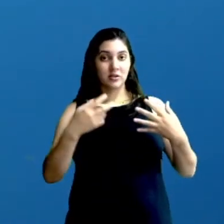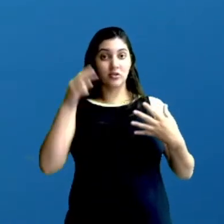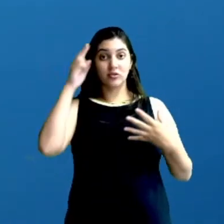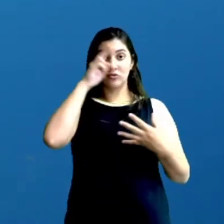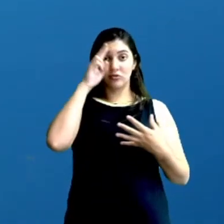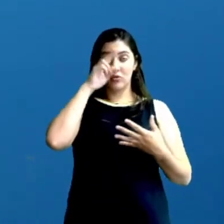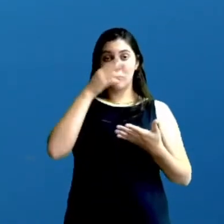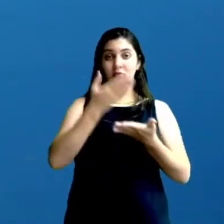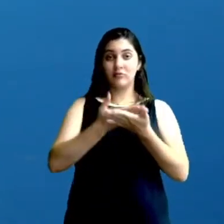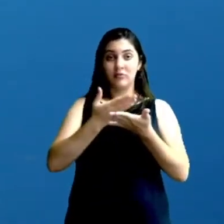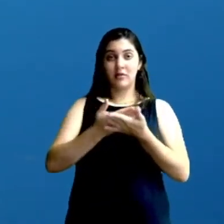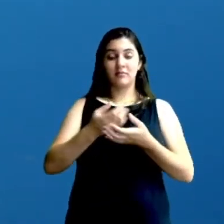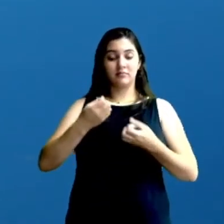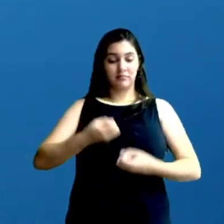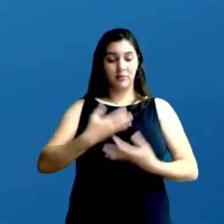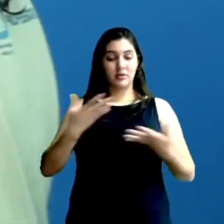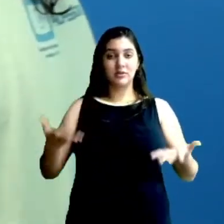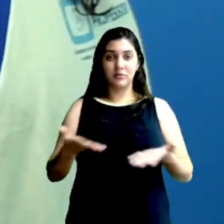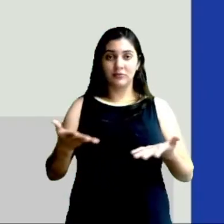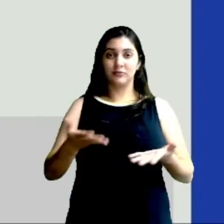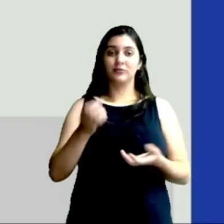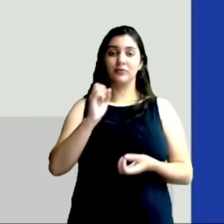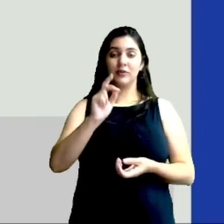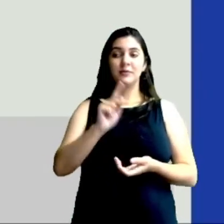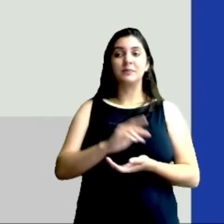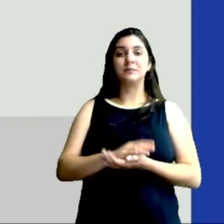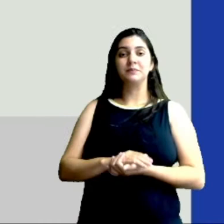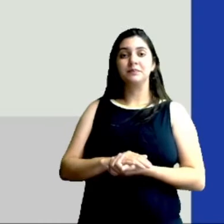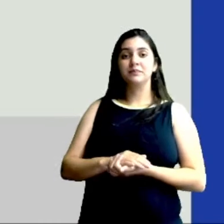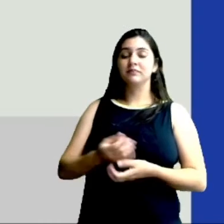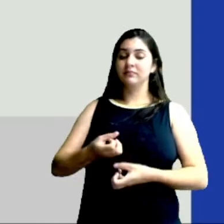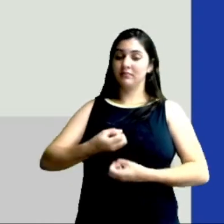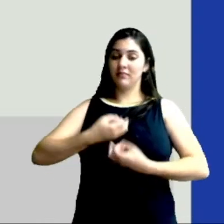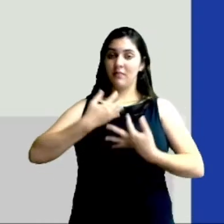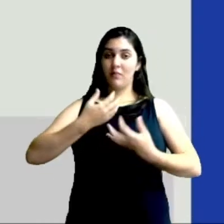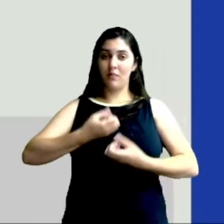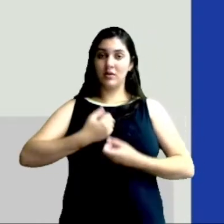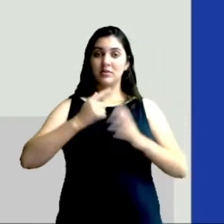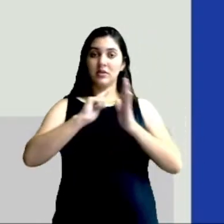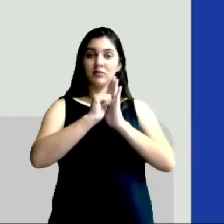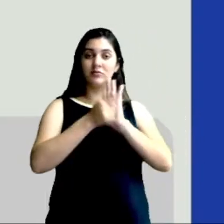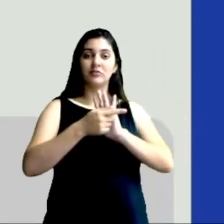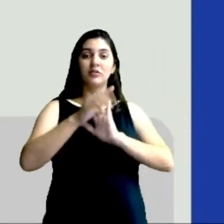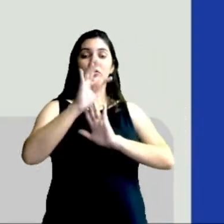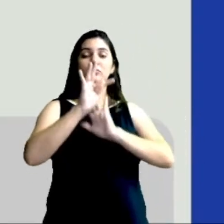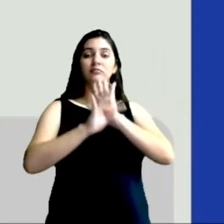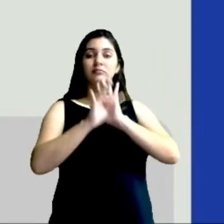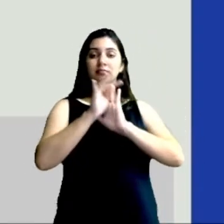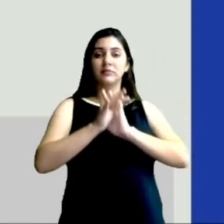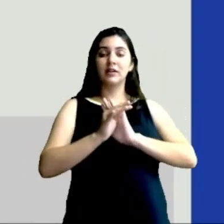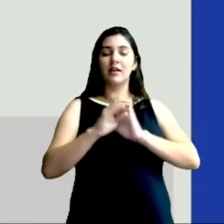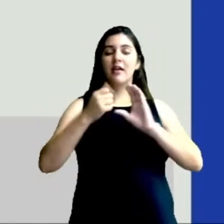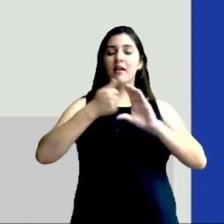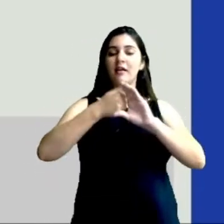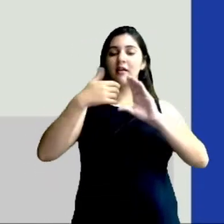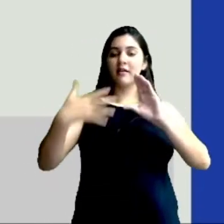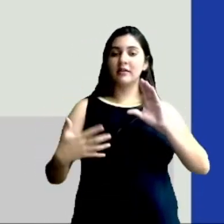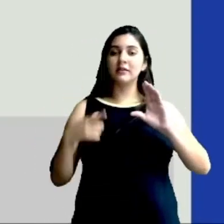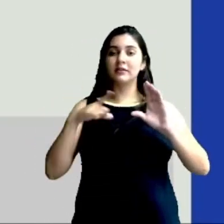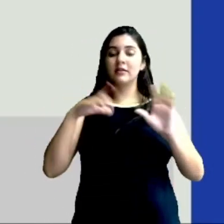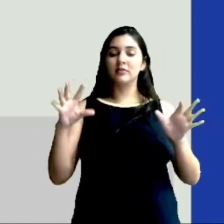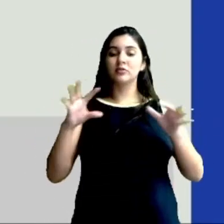da poesia hoje vamos lá e o exemplo gênero literário caracterizado pela